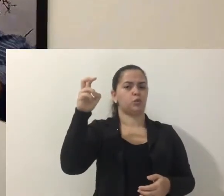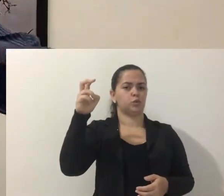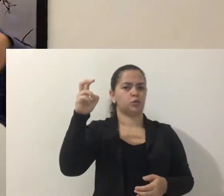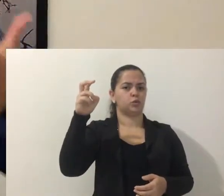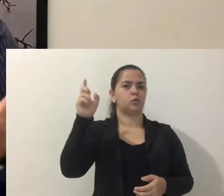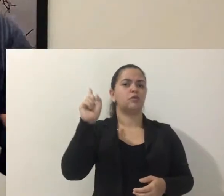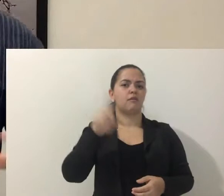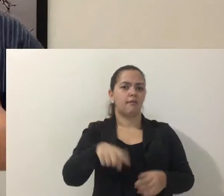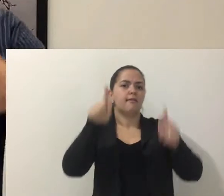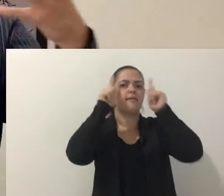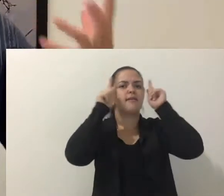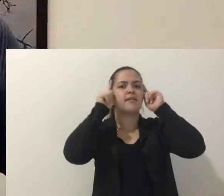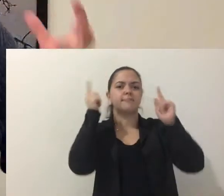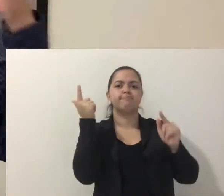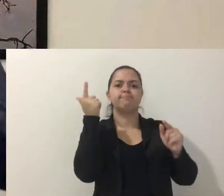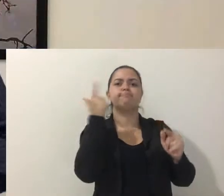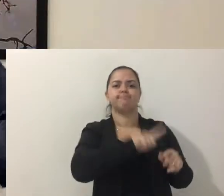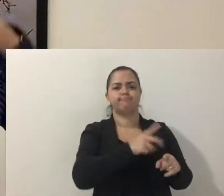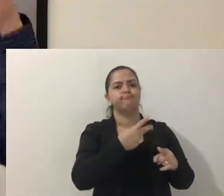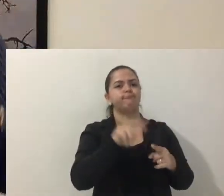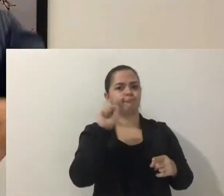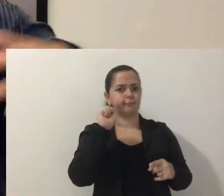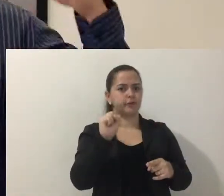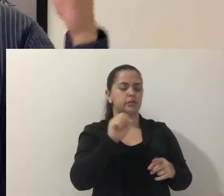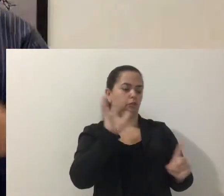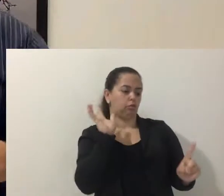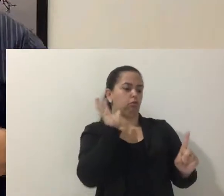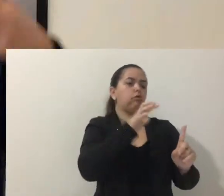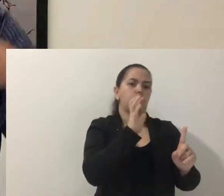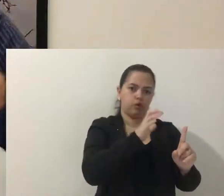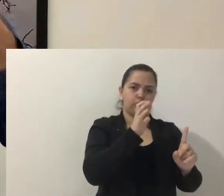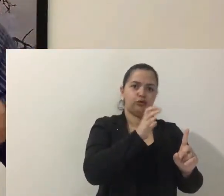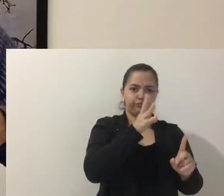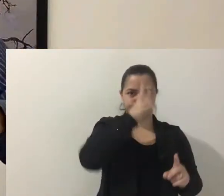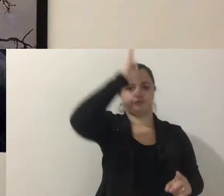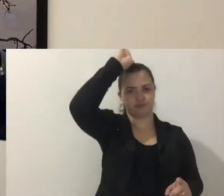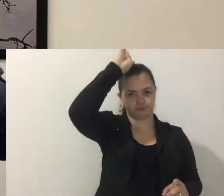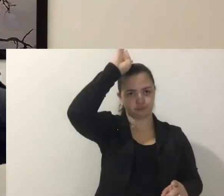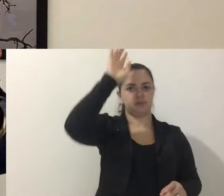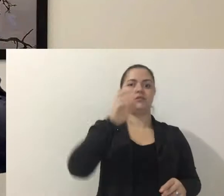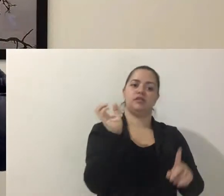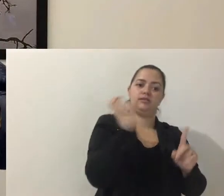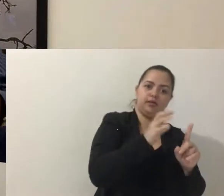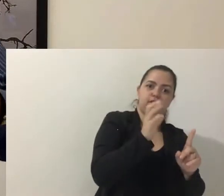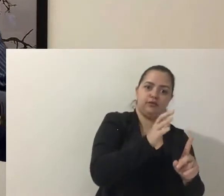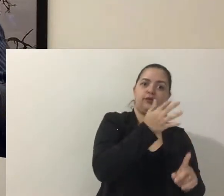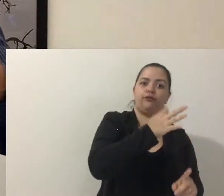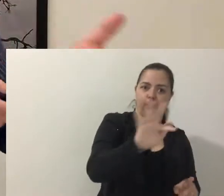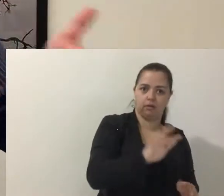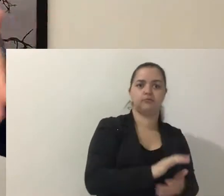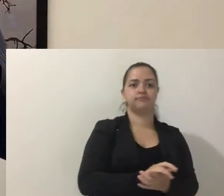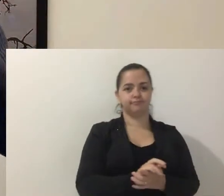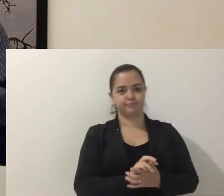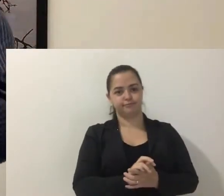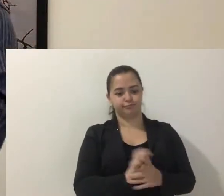romanos absorvem toda essa ideia de cultura decadente, da moralidade, na verdade de princípios fora